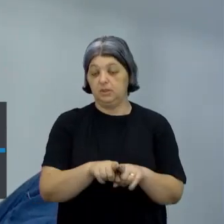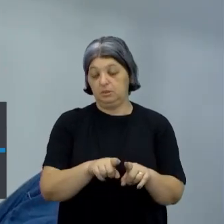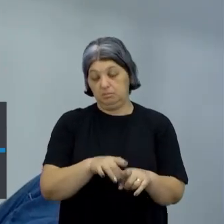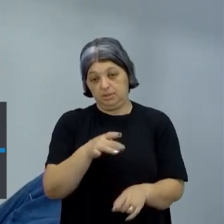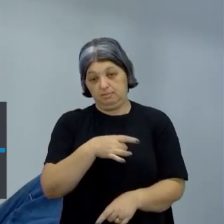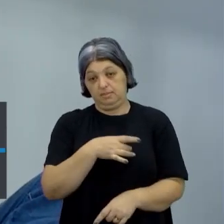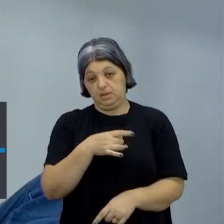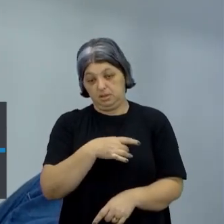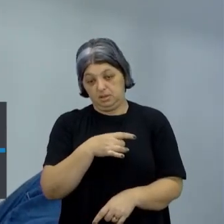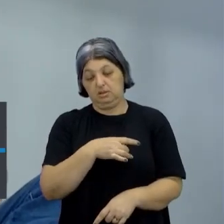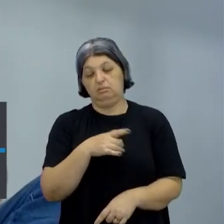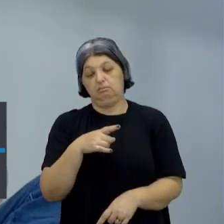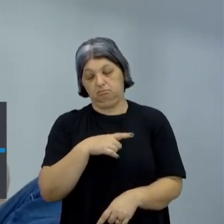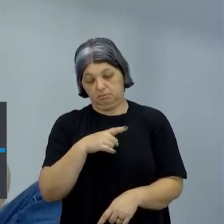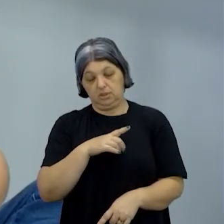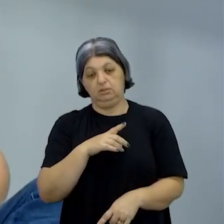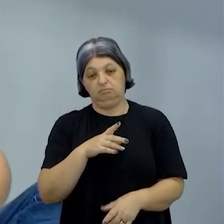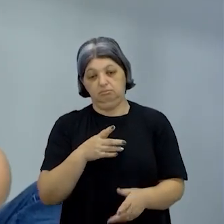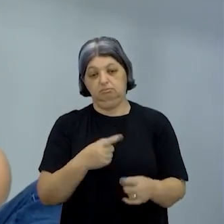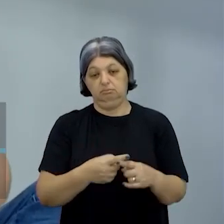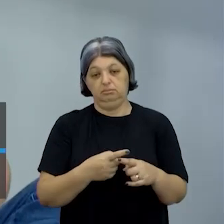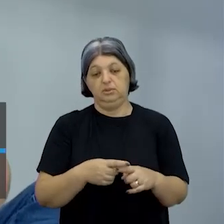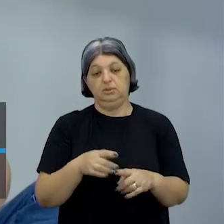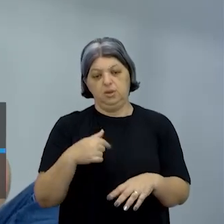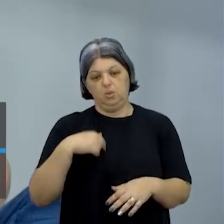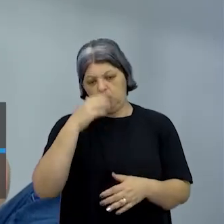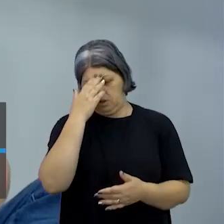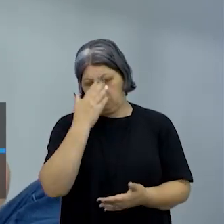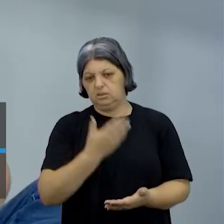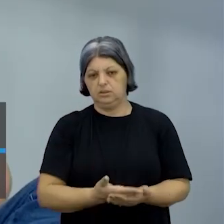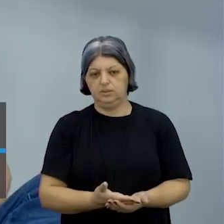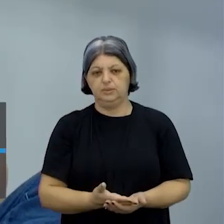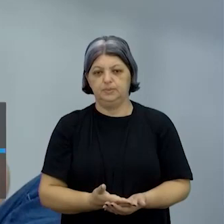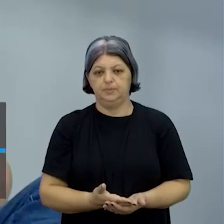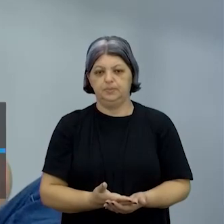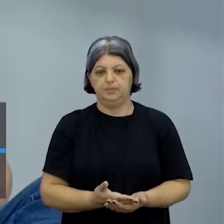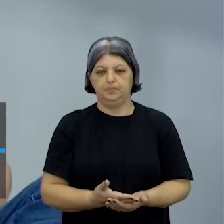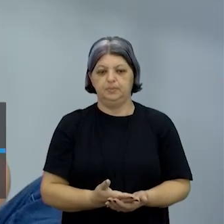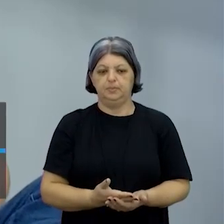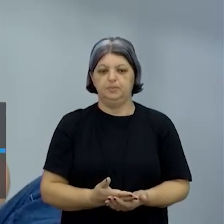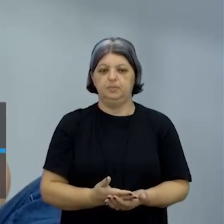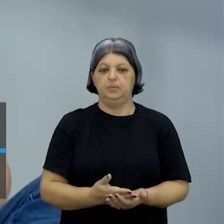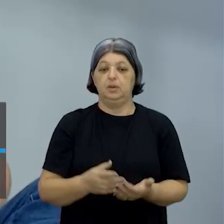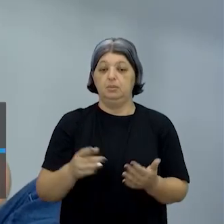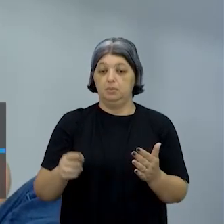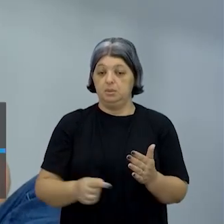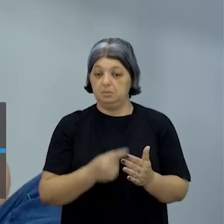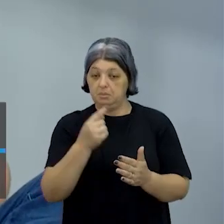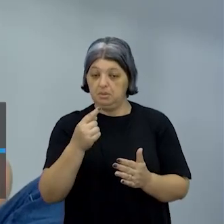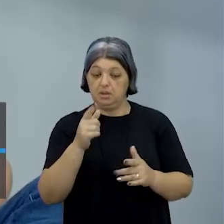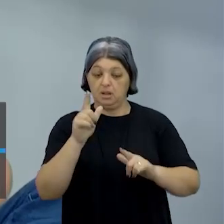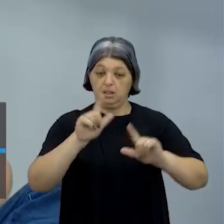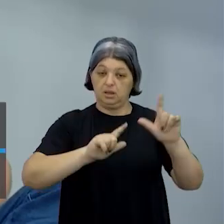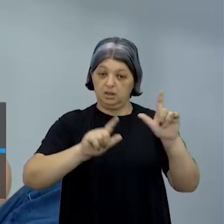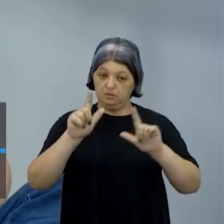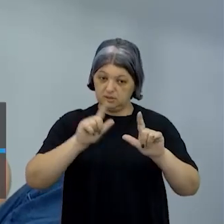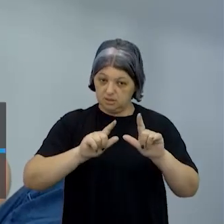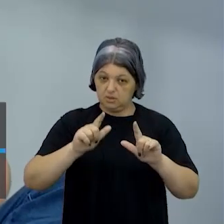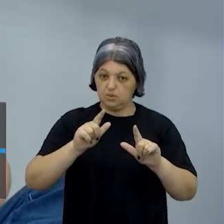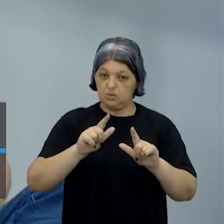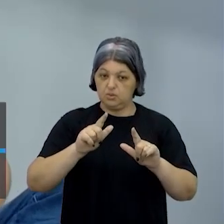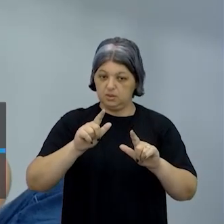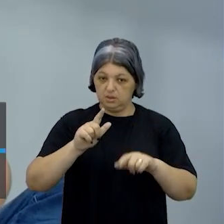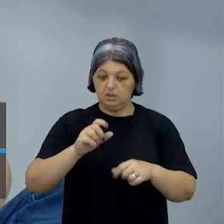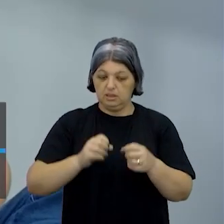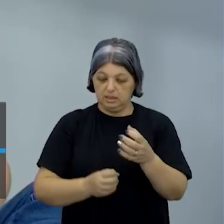investir em humor. Mas eu acredito muito que a primeira emissora que investir num programa bem feito vai colher muitos frutos,